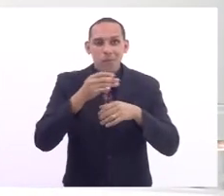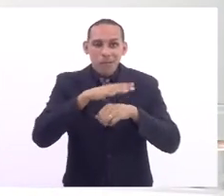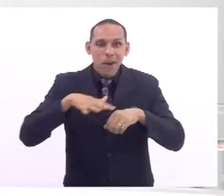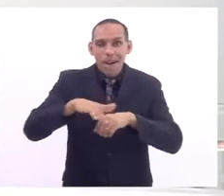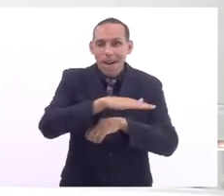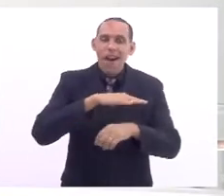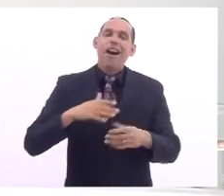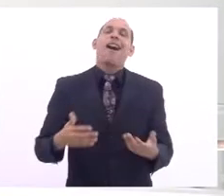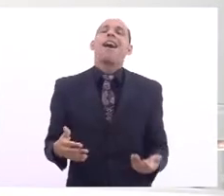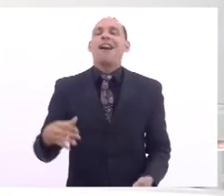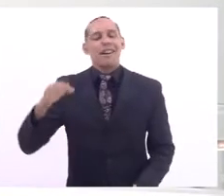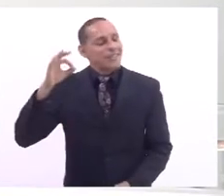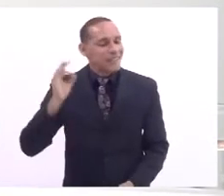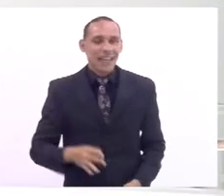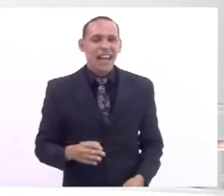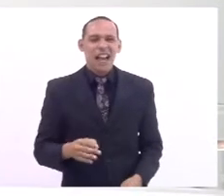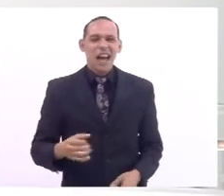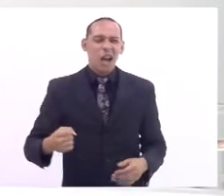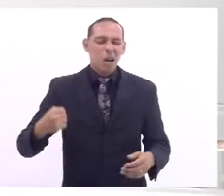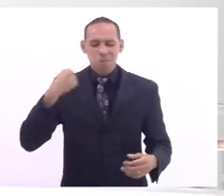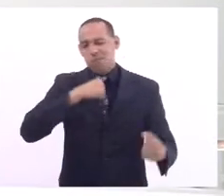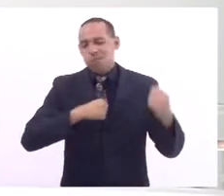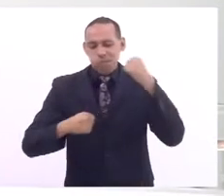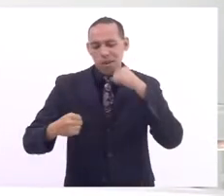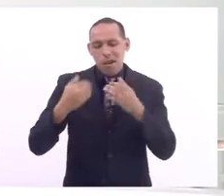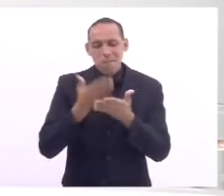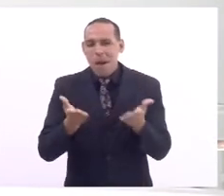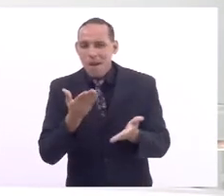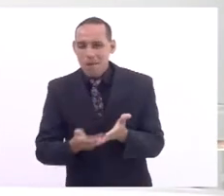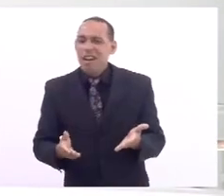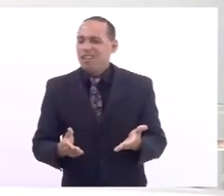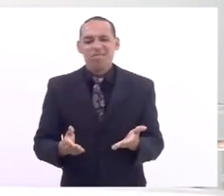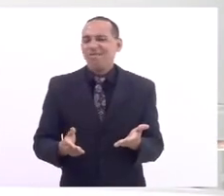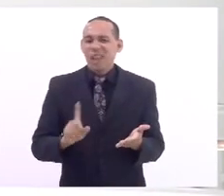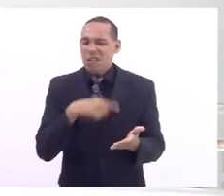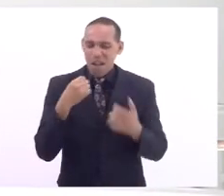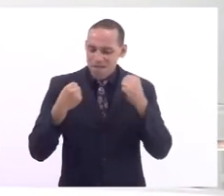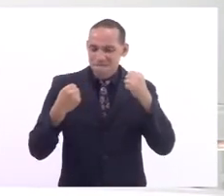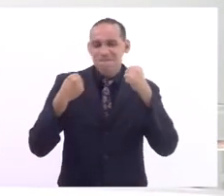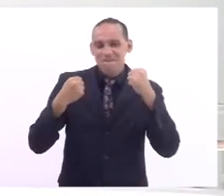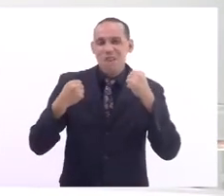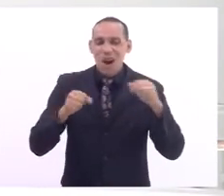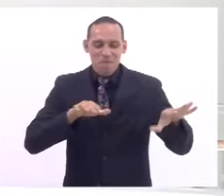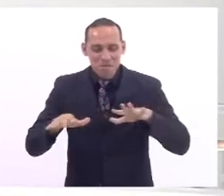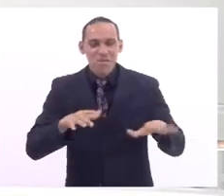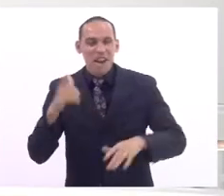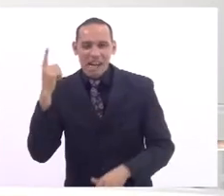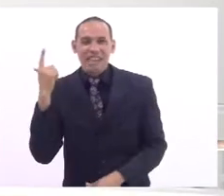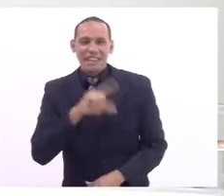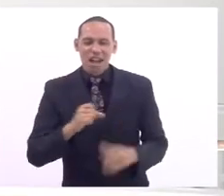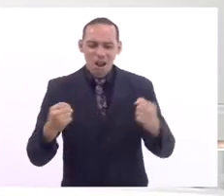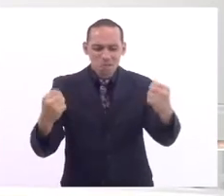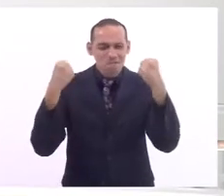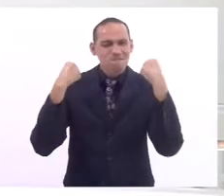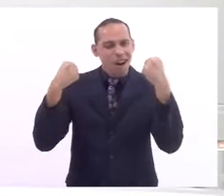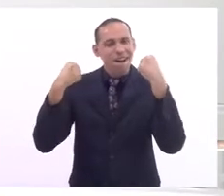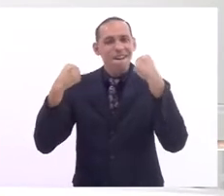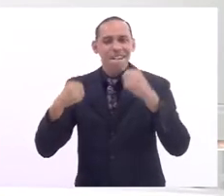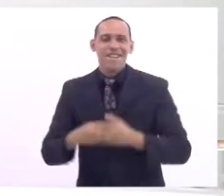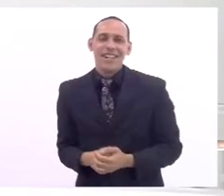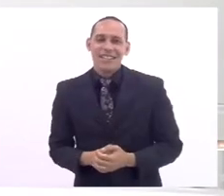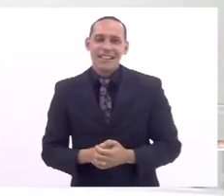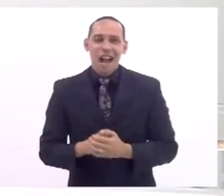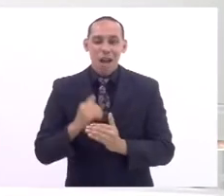que os golpes e derrotas que demonstram a força que tinha se movimento desde o início e que é uma força que eu espero